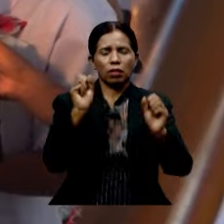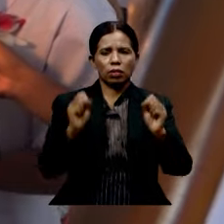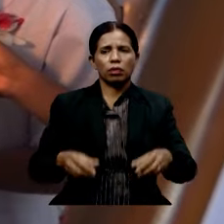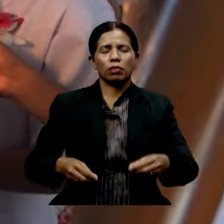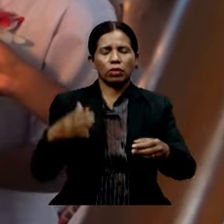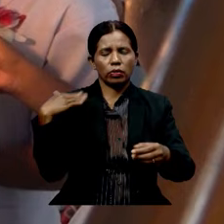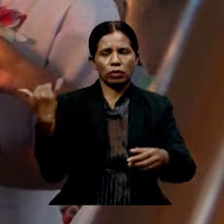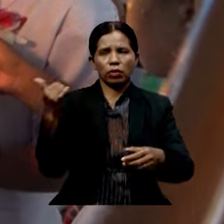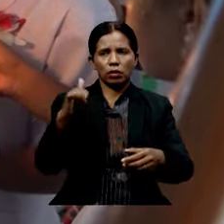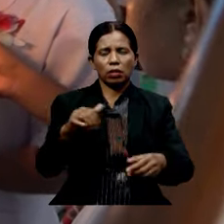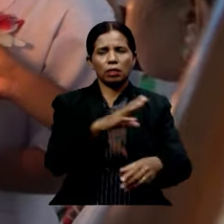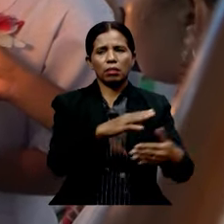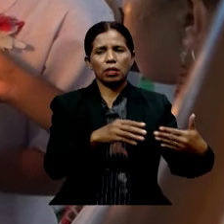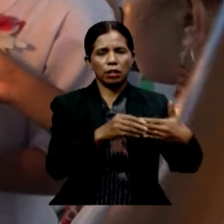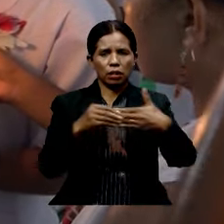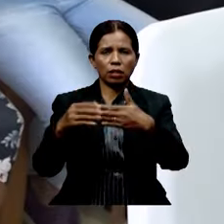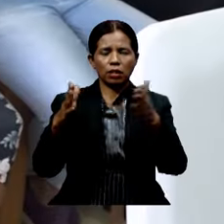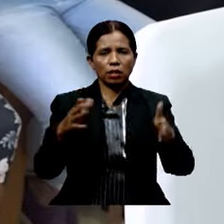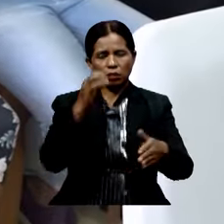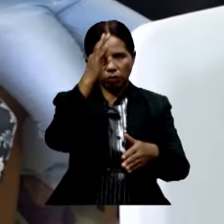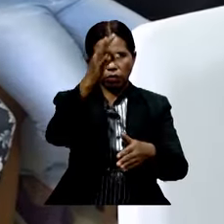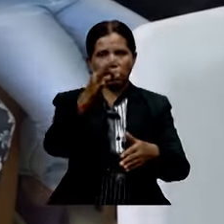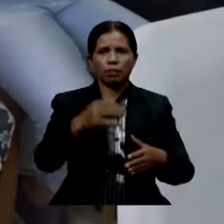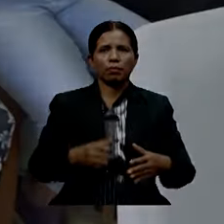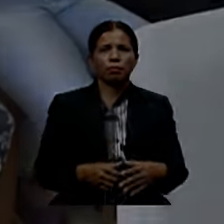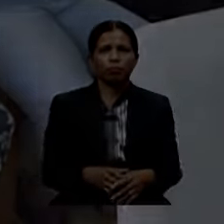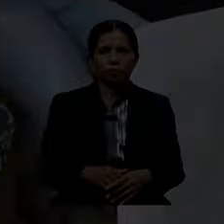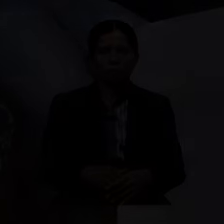a tu forma jovem Sira, o de sai líder e futuro. David Araújo, Lamberto da Silva, ZMN.